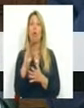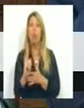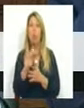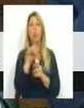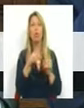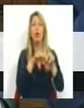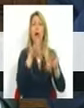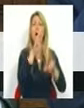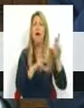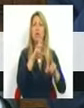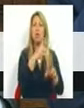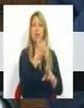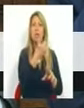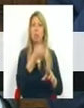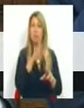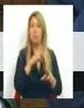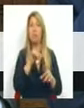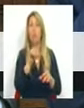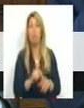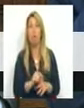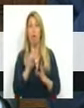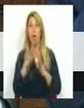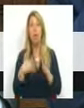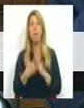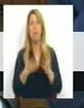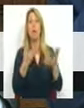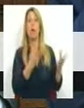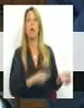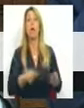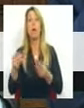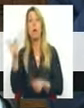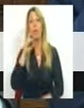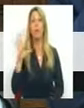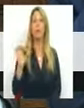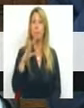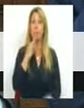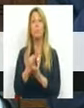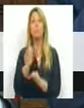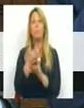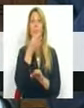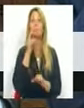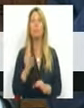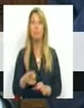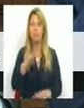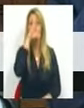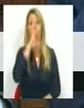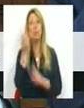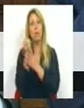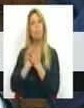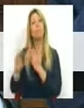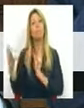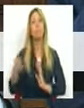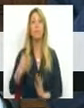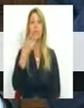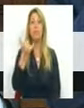de ações que tinha disponível. No plano que foi apresentado a 18 de setembro, o que estávamos a falar era que o Estado seria ressarcido dos 125